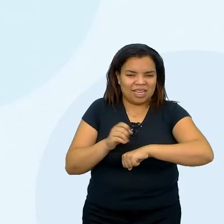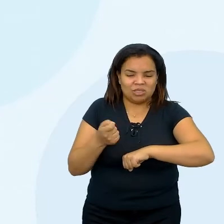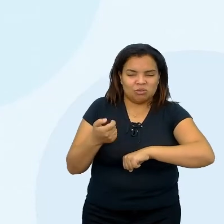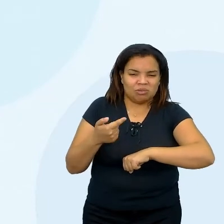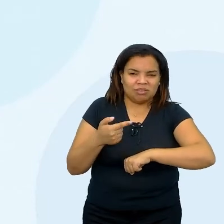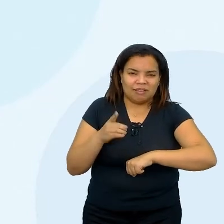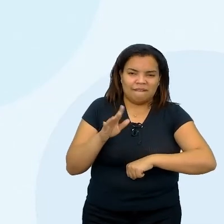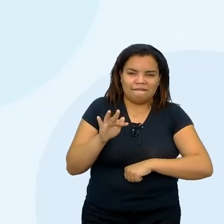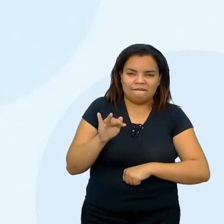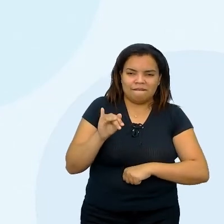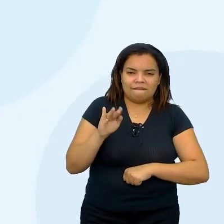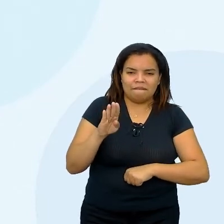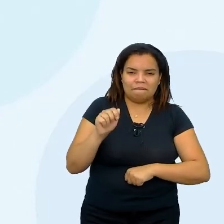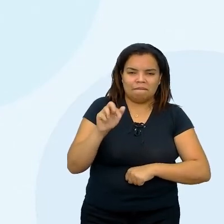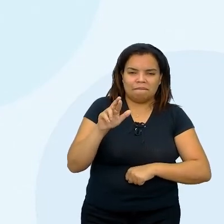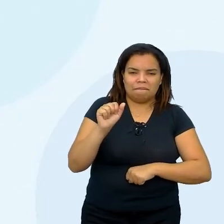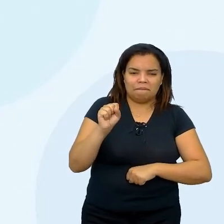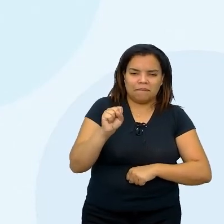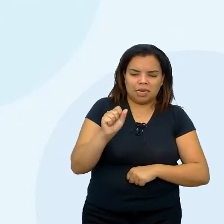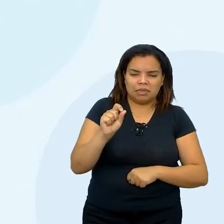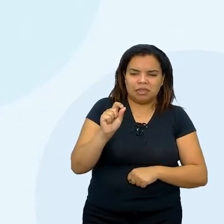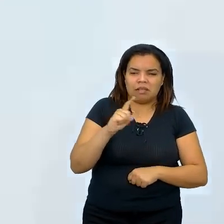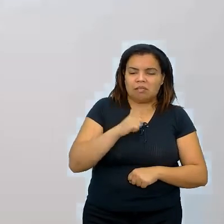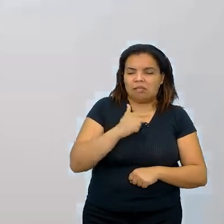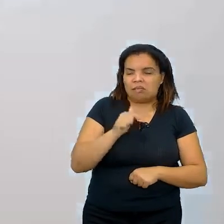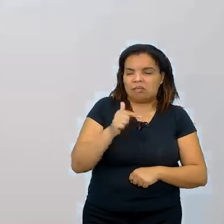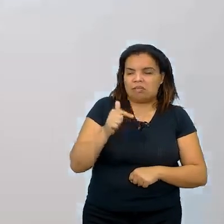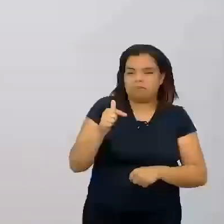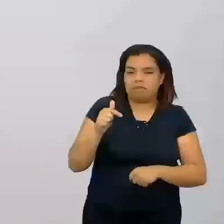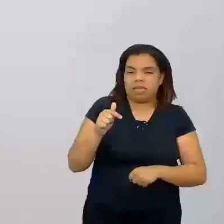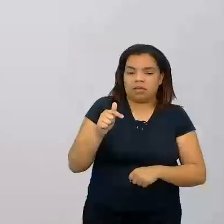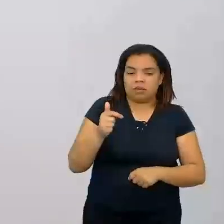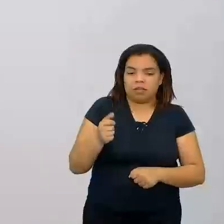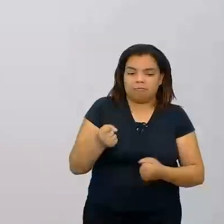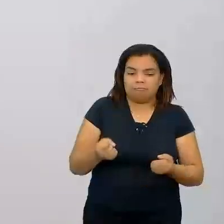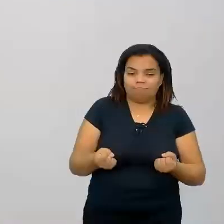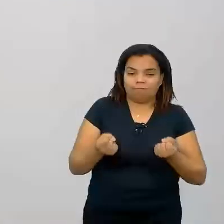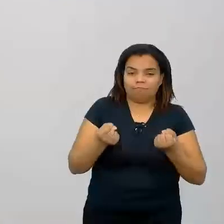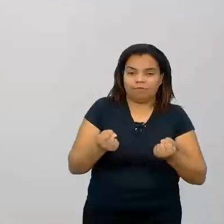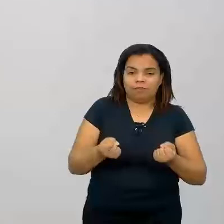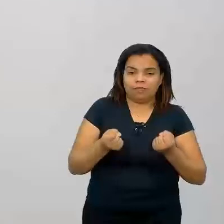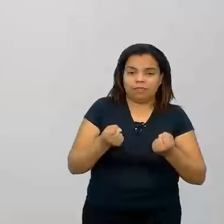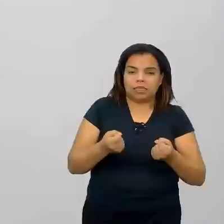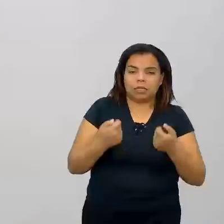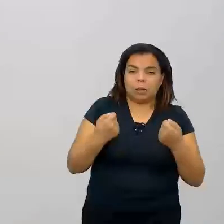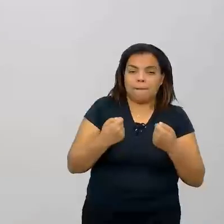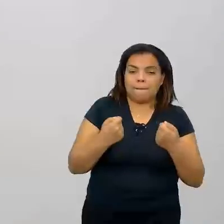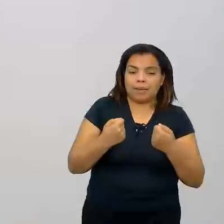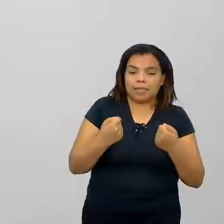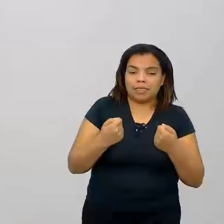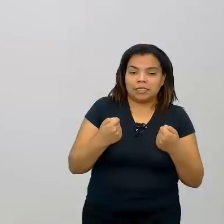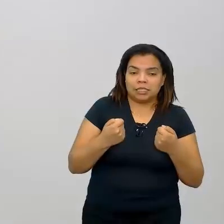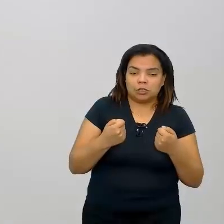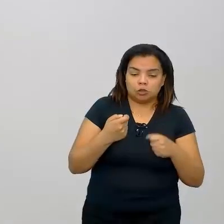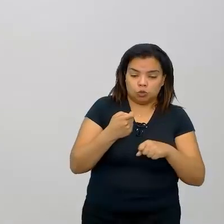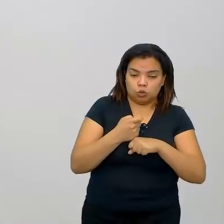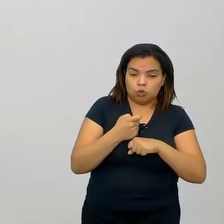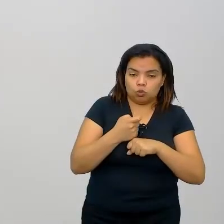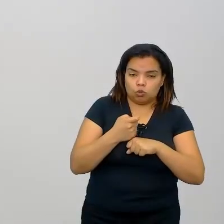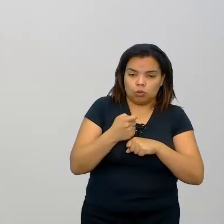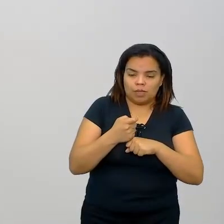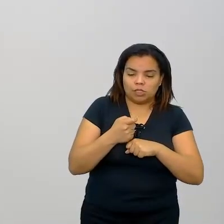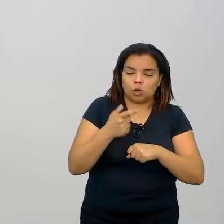fibras é um tecido onde eu não tenho, né, estabilidade, né, porque eu preciso ali desse tecido mais rígido para eu fazer